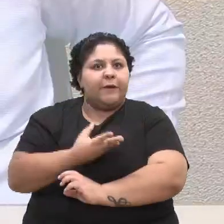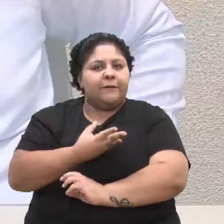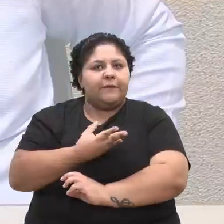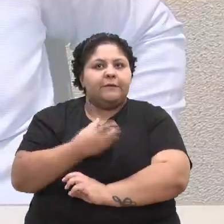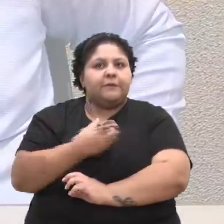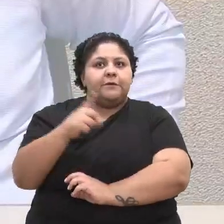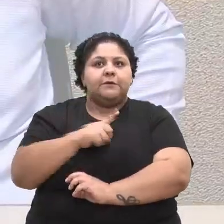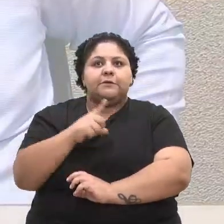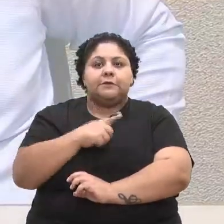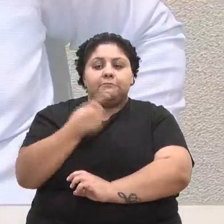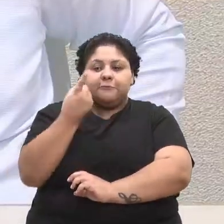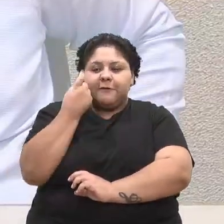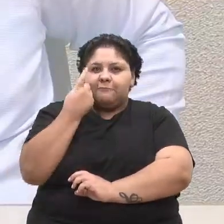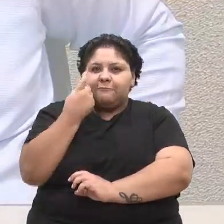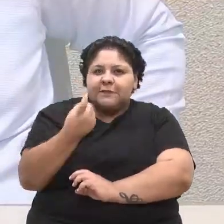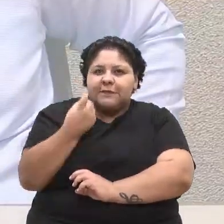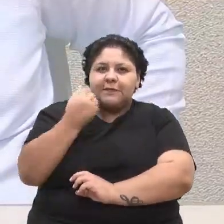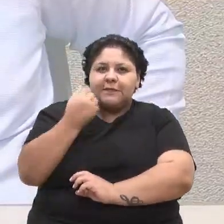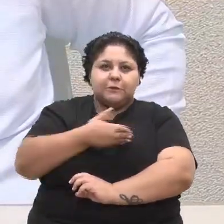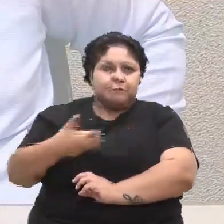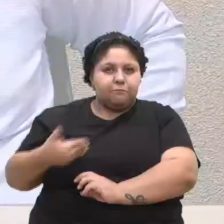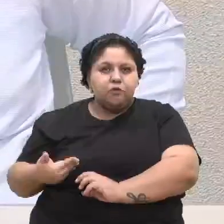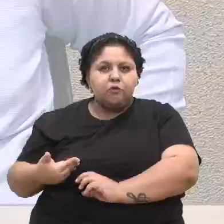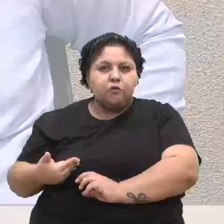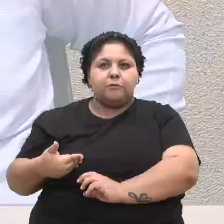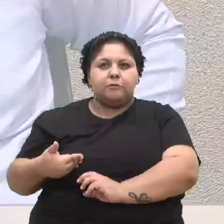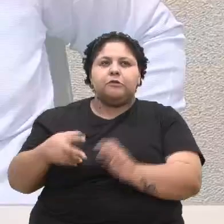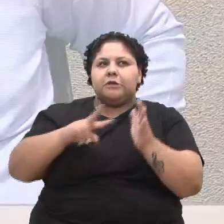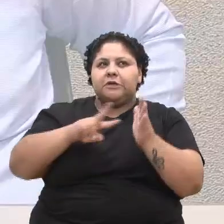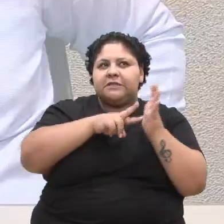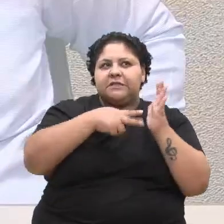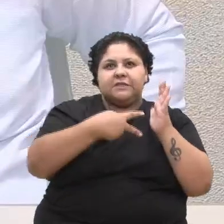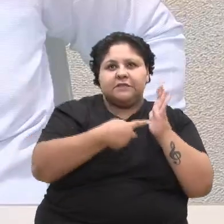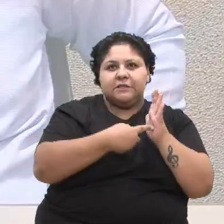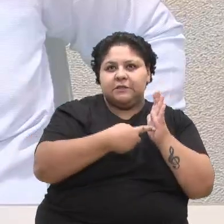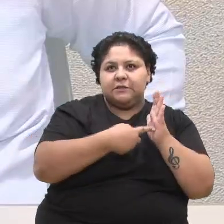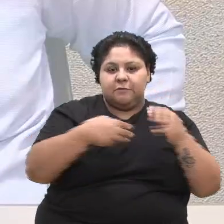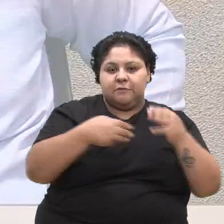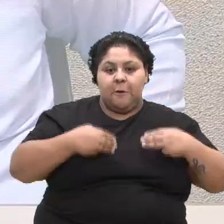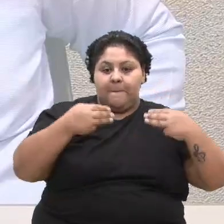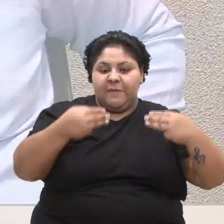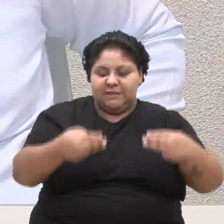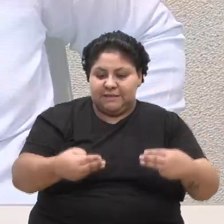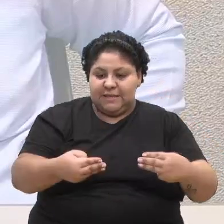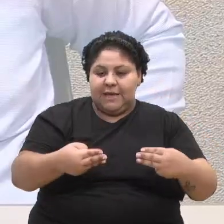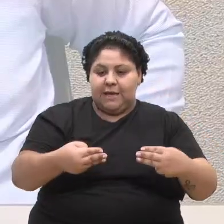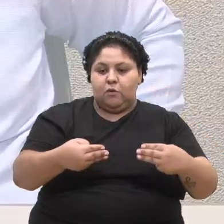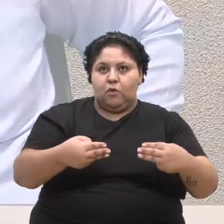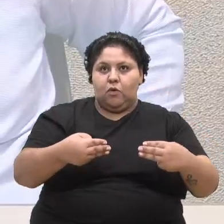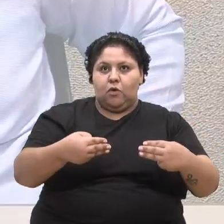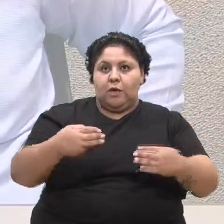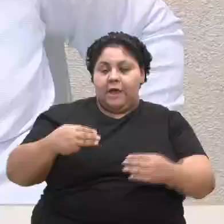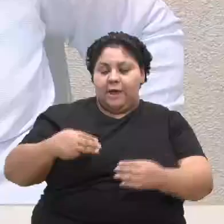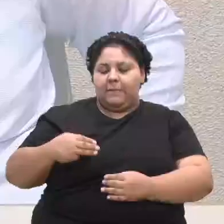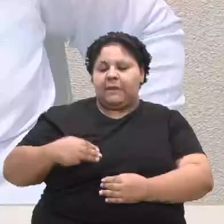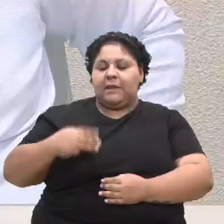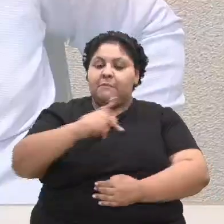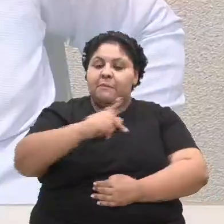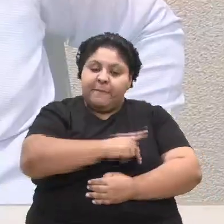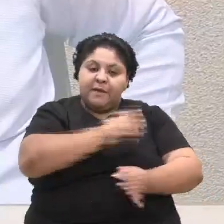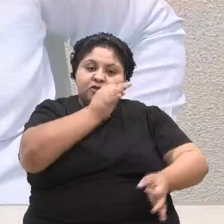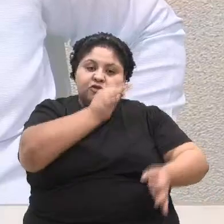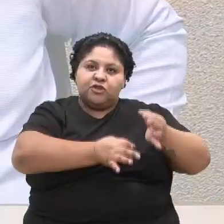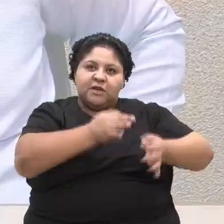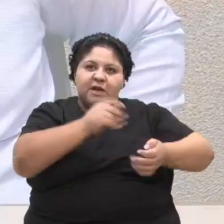um interesse público, e quando eu digo interesse público, me refiro a Ministério Público e Judiciário, de fazer uma